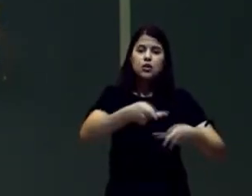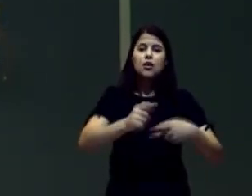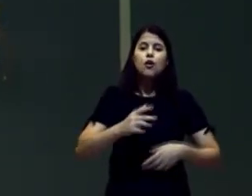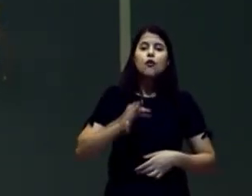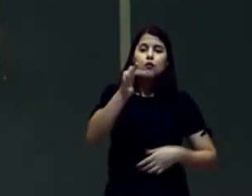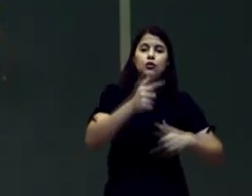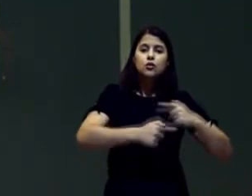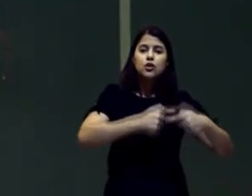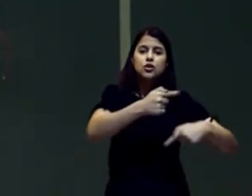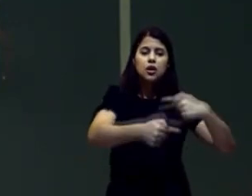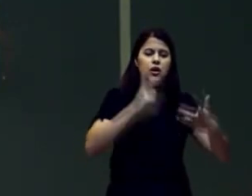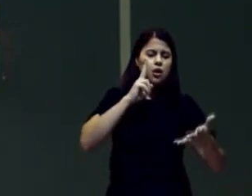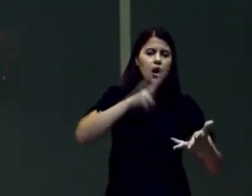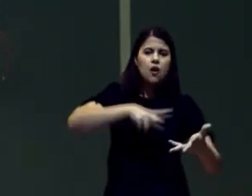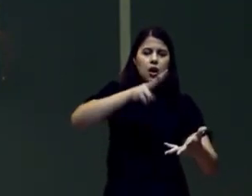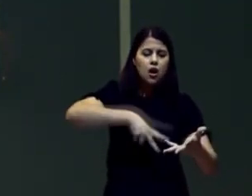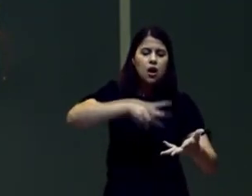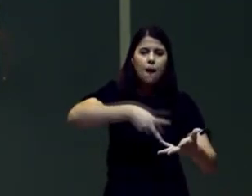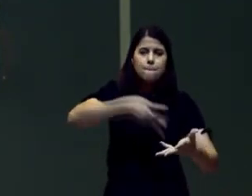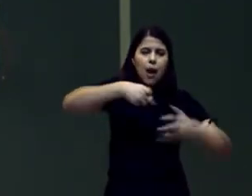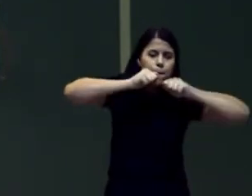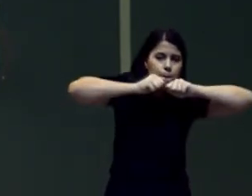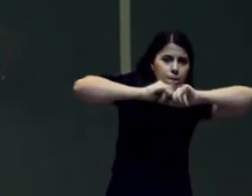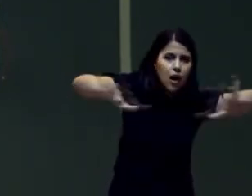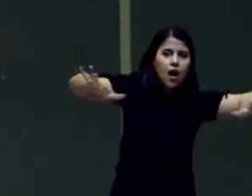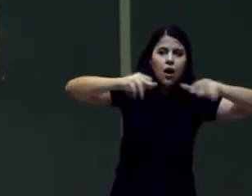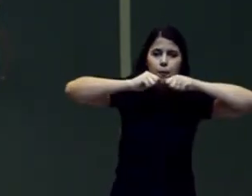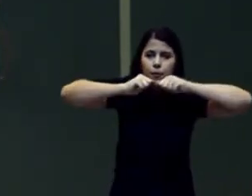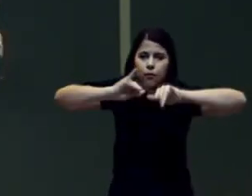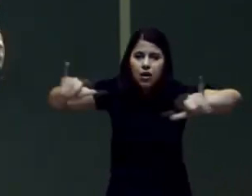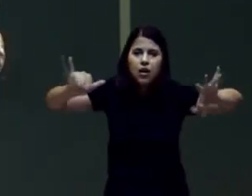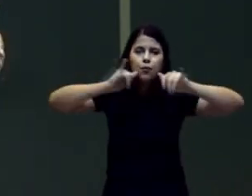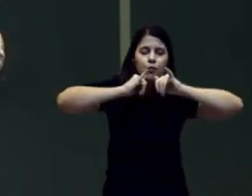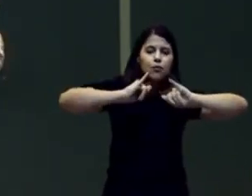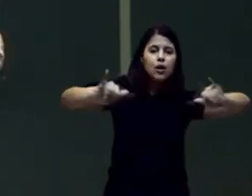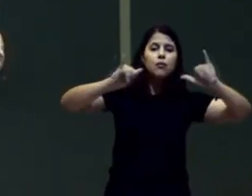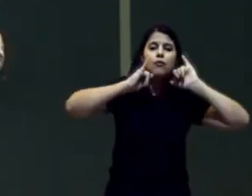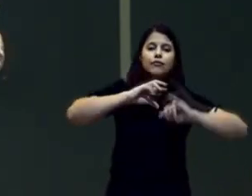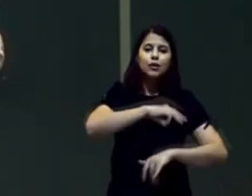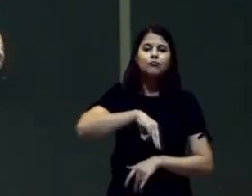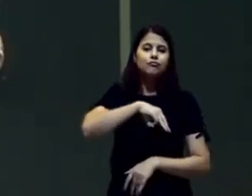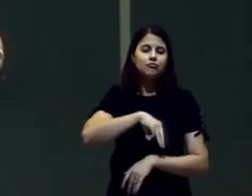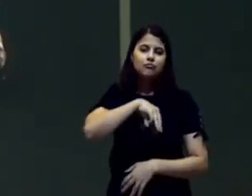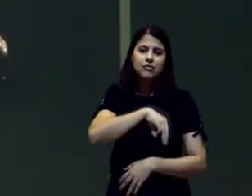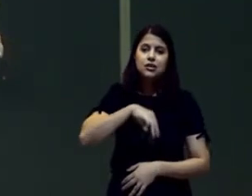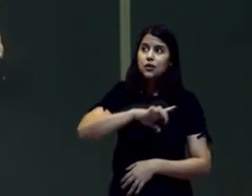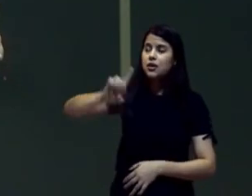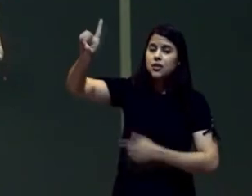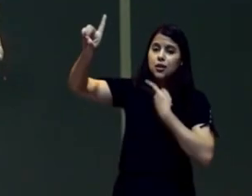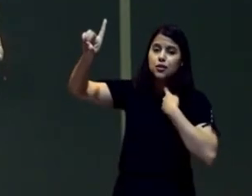eles levem adiante a chamada missionária e faça acontecer a vontade de Deus. É